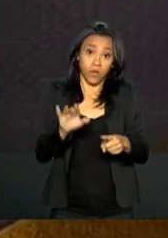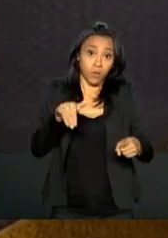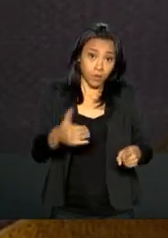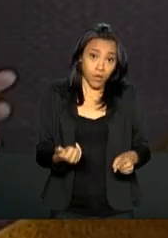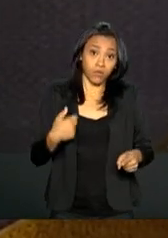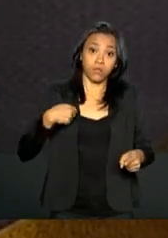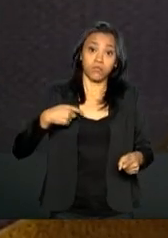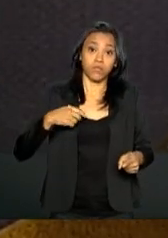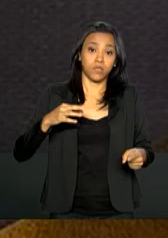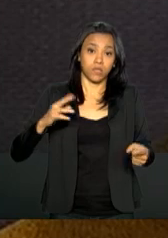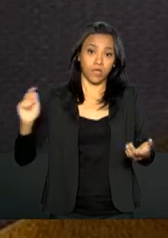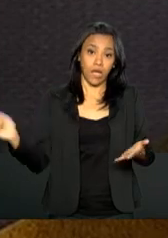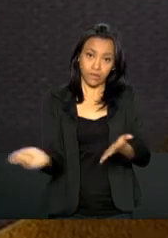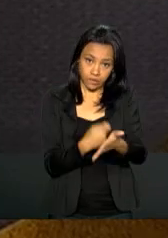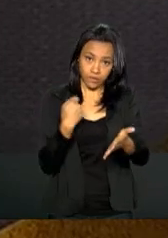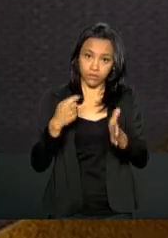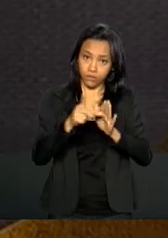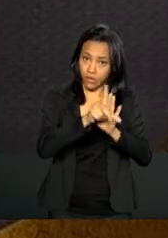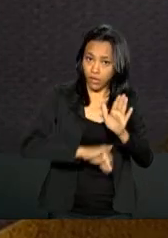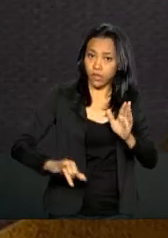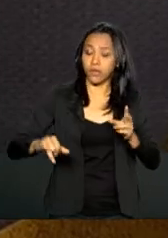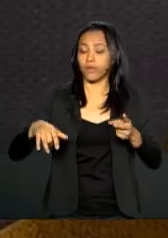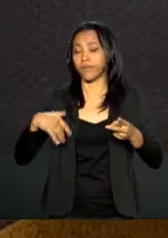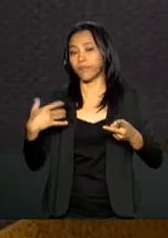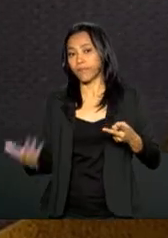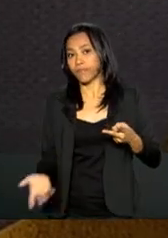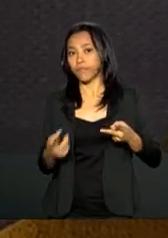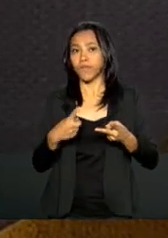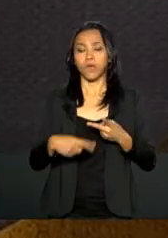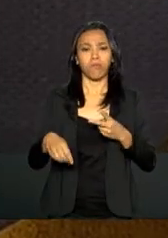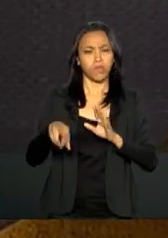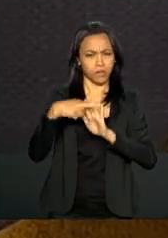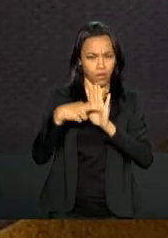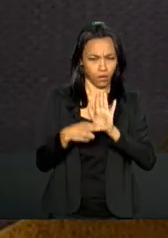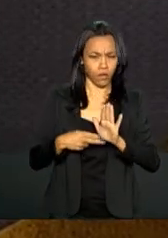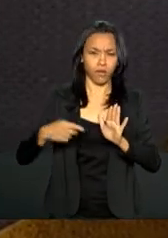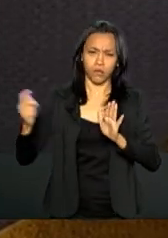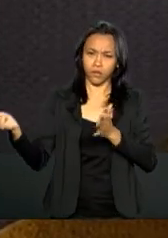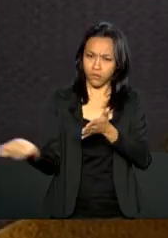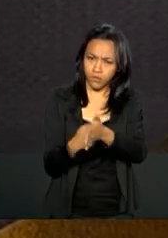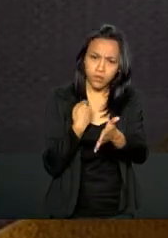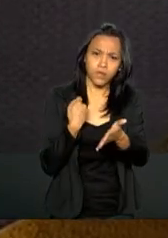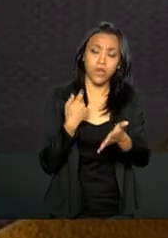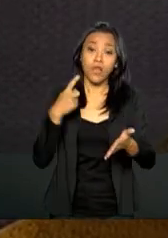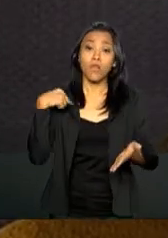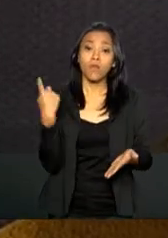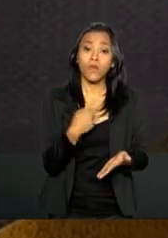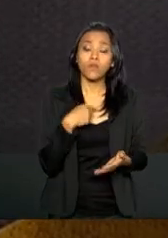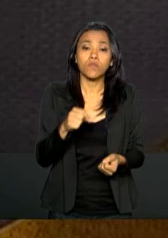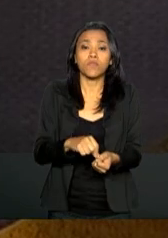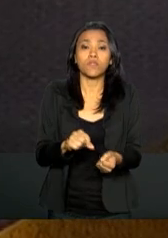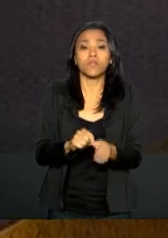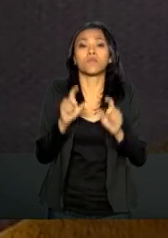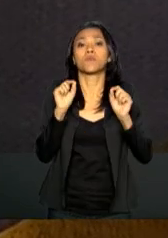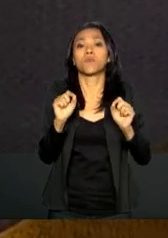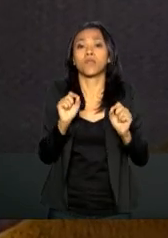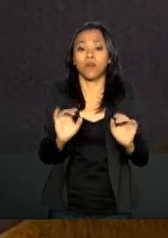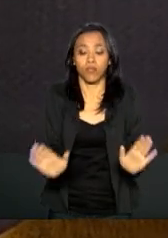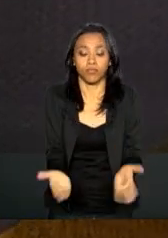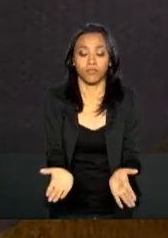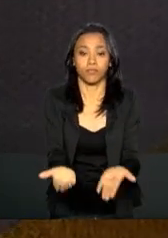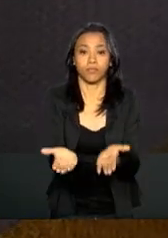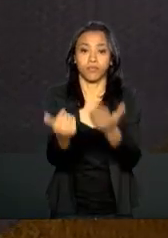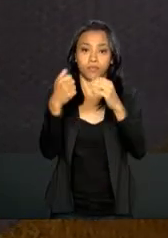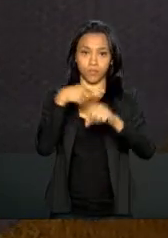sanciona uma lei quando se sanciona o ato normativo qualquer um nós estamos produzindo é para o país